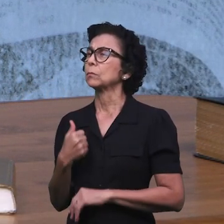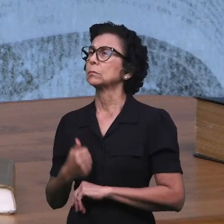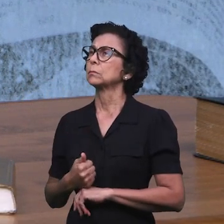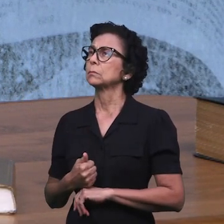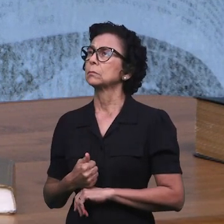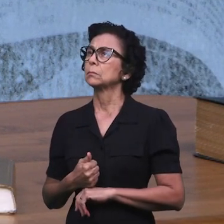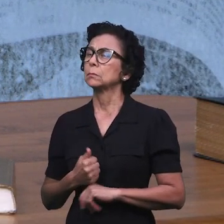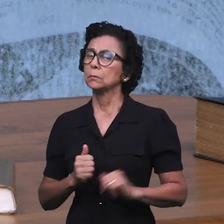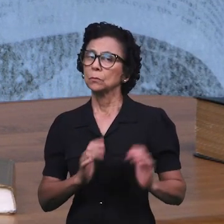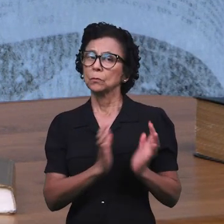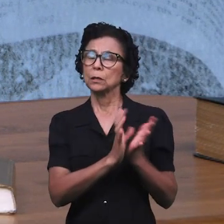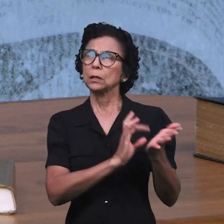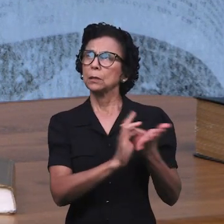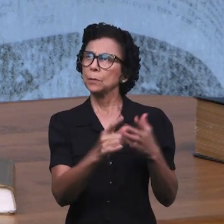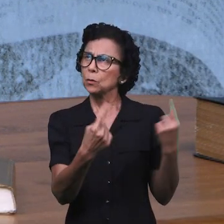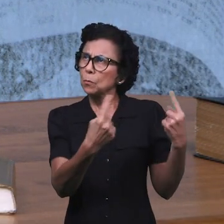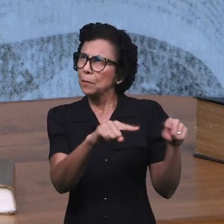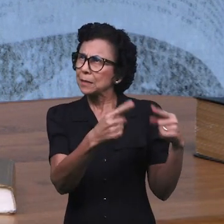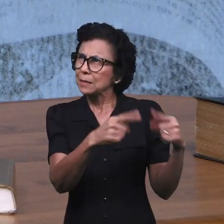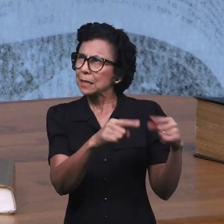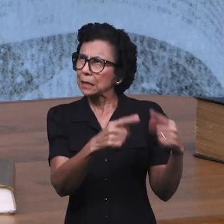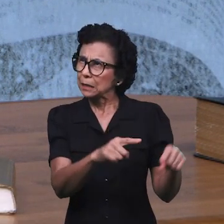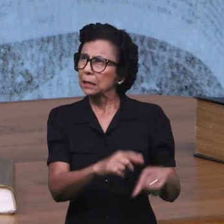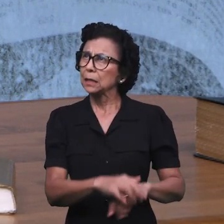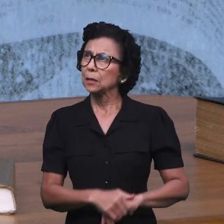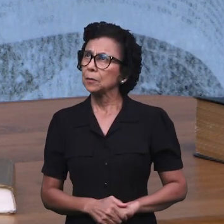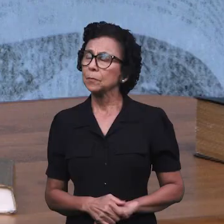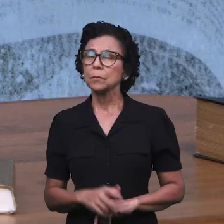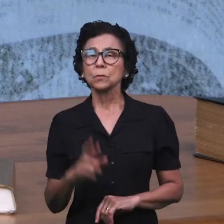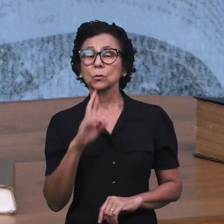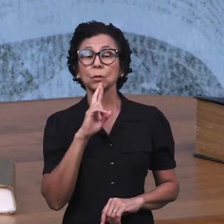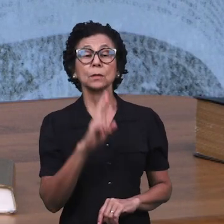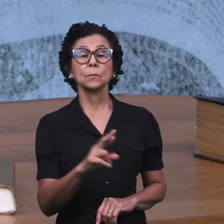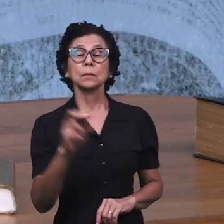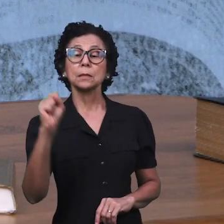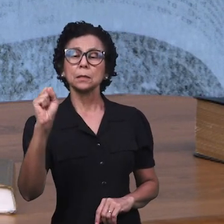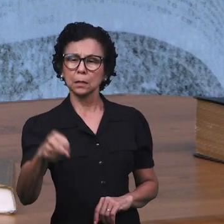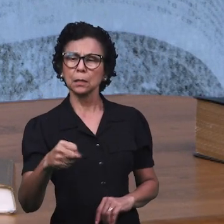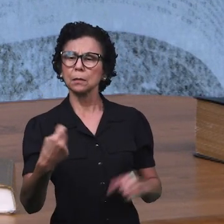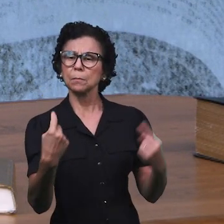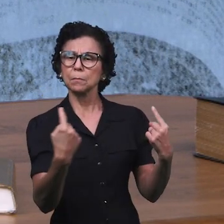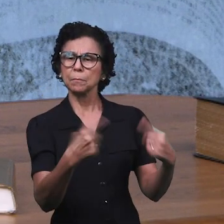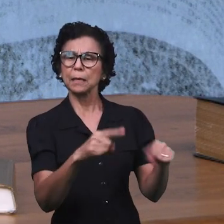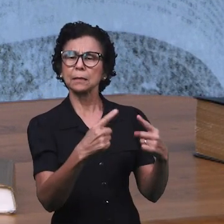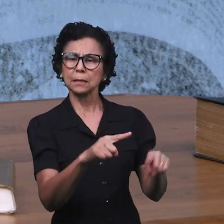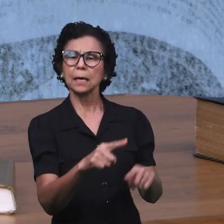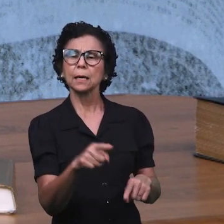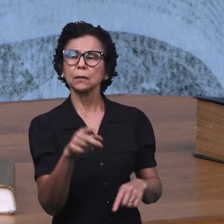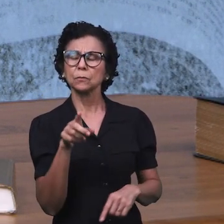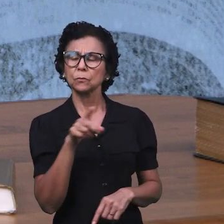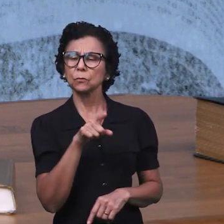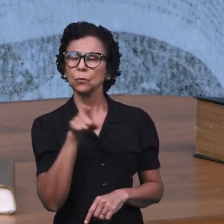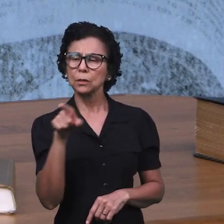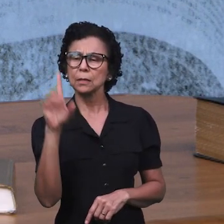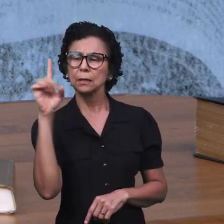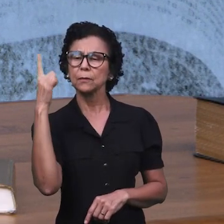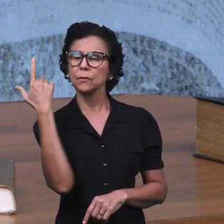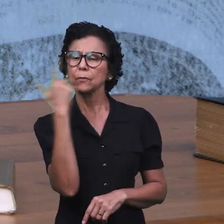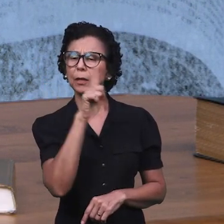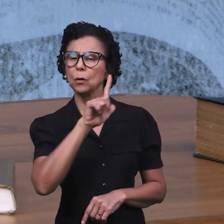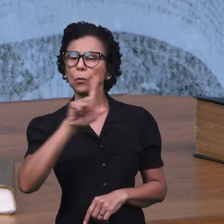Alçá-la-ei? E o Senhor lhe disse: persegue-a, porque de certo a alcançarás e